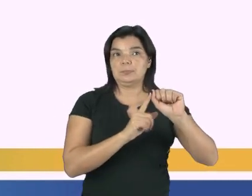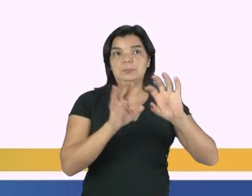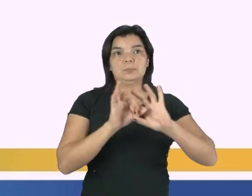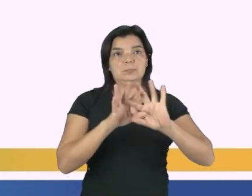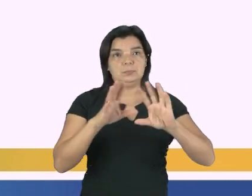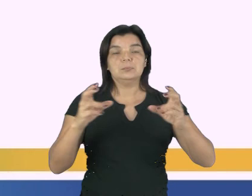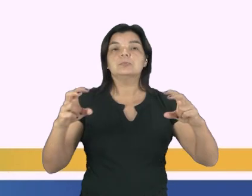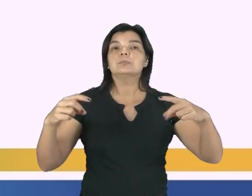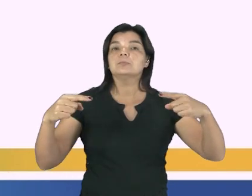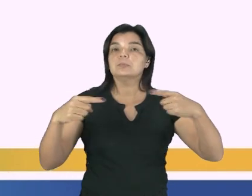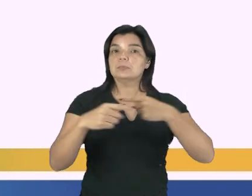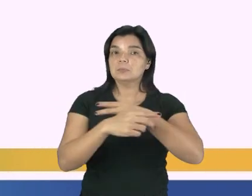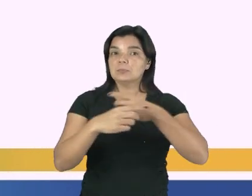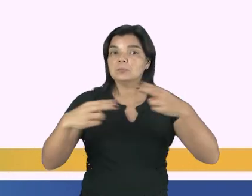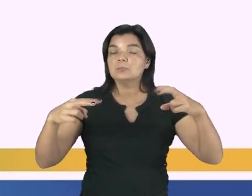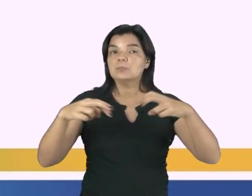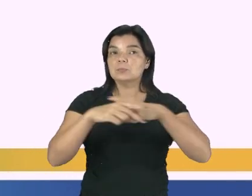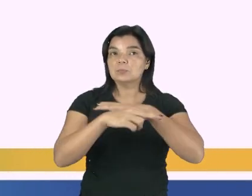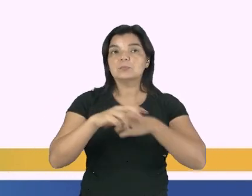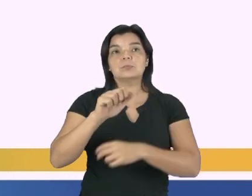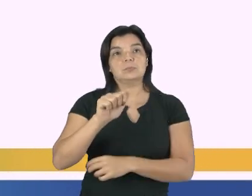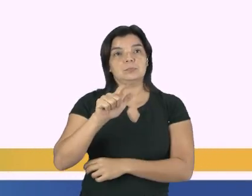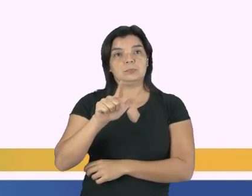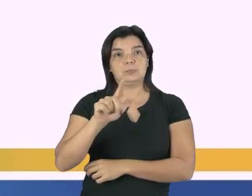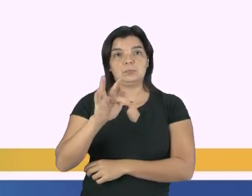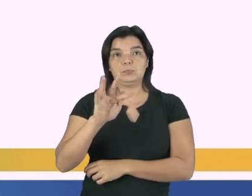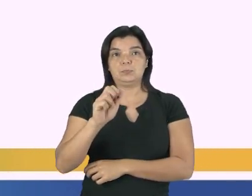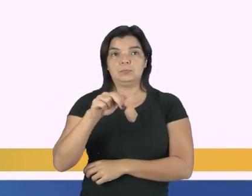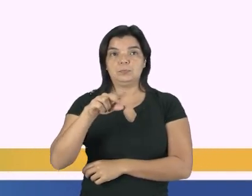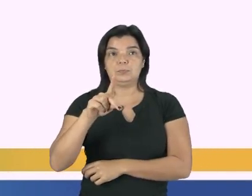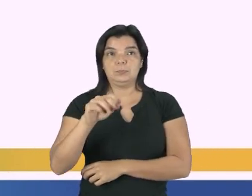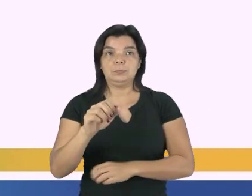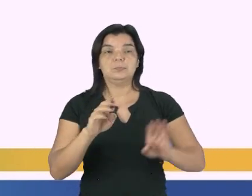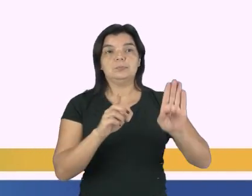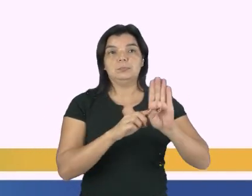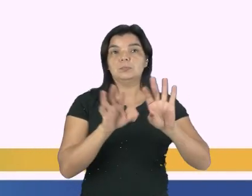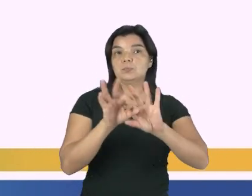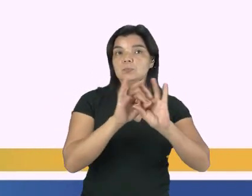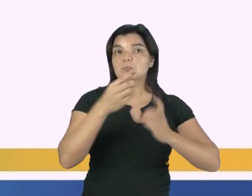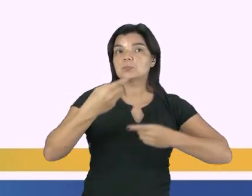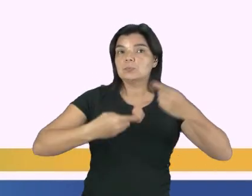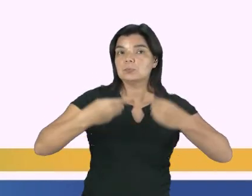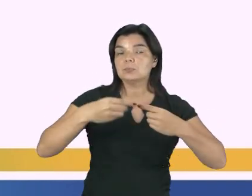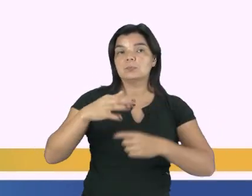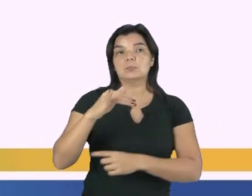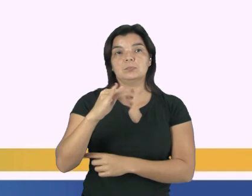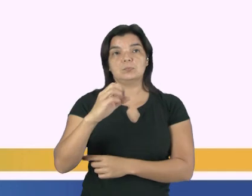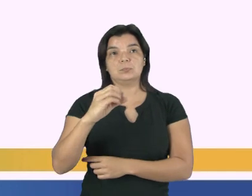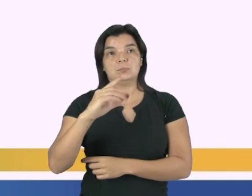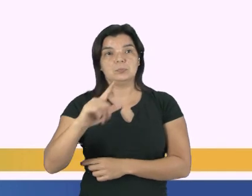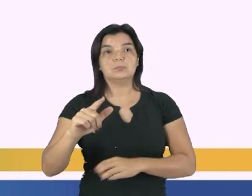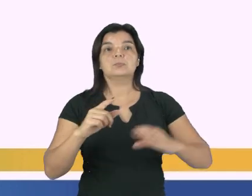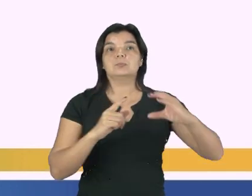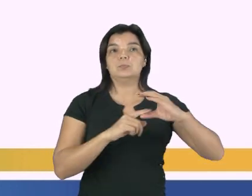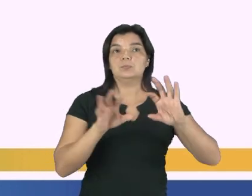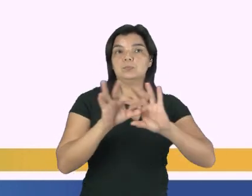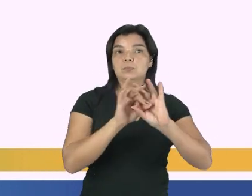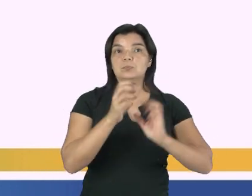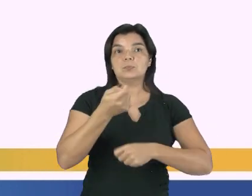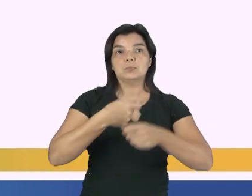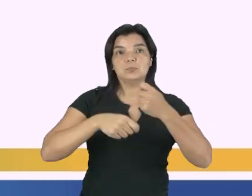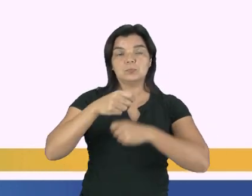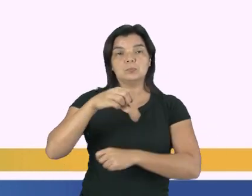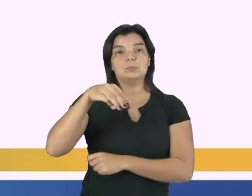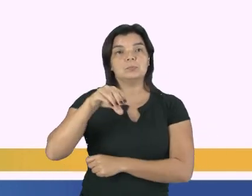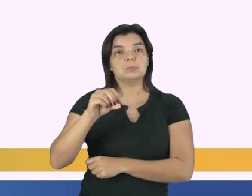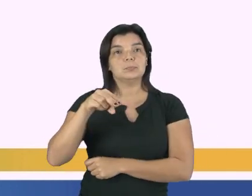é a: letra A, livre circulação alfandegária, letra B, união política e fiscal, letra C,